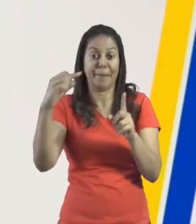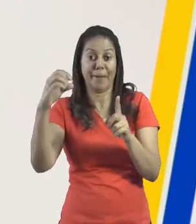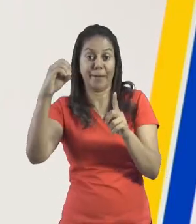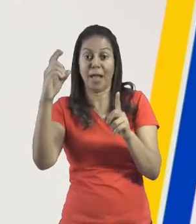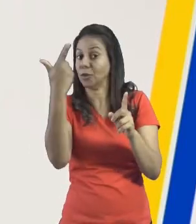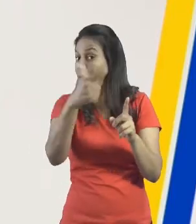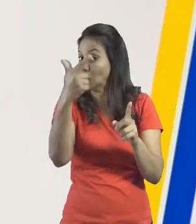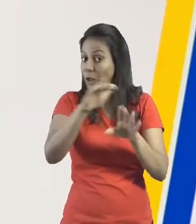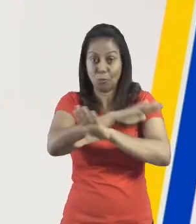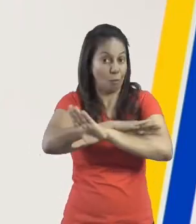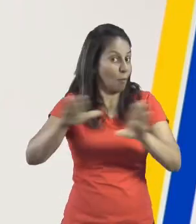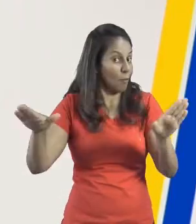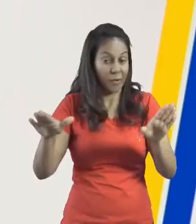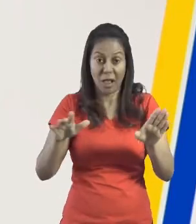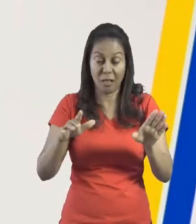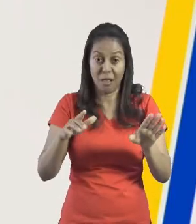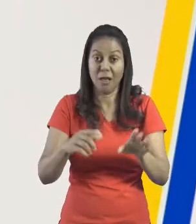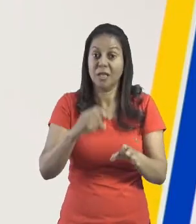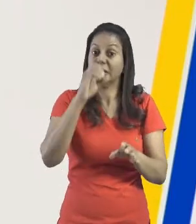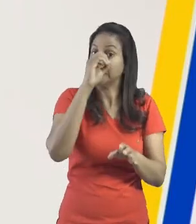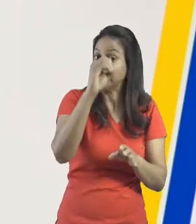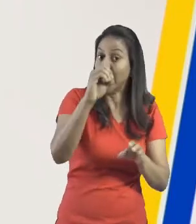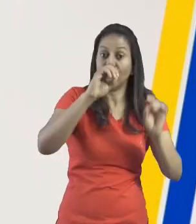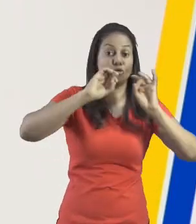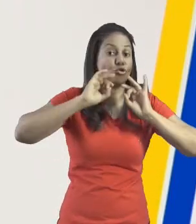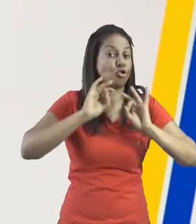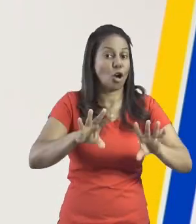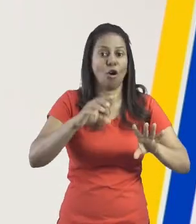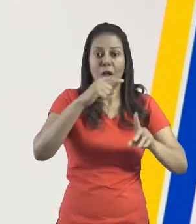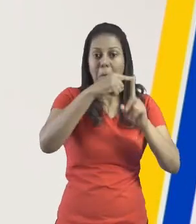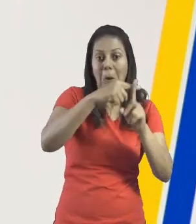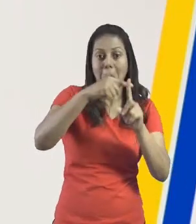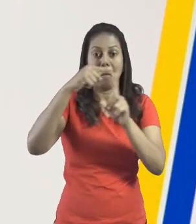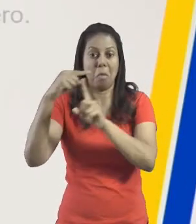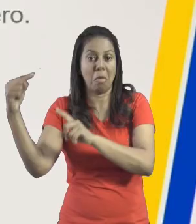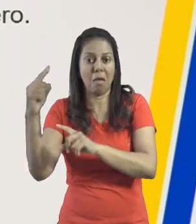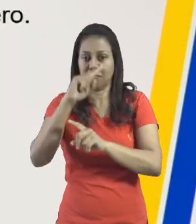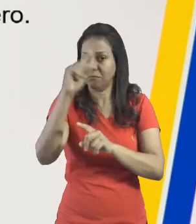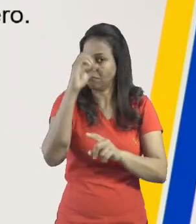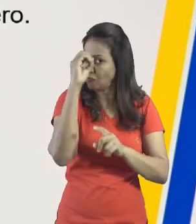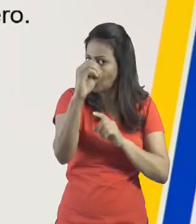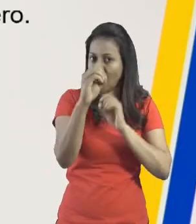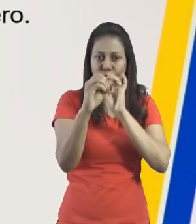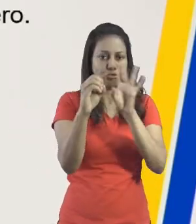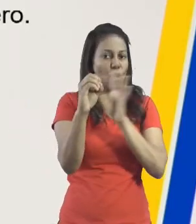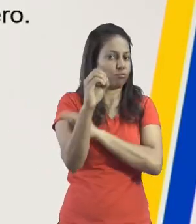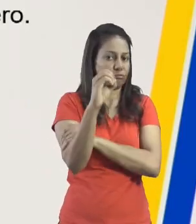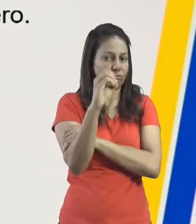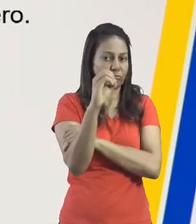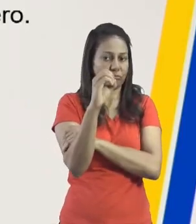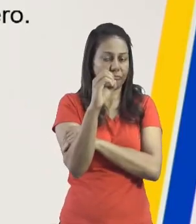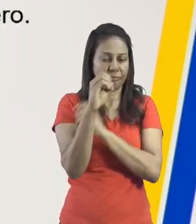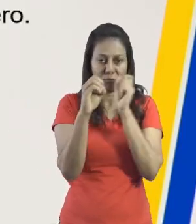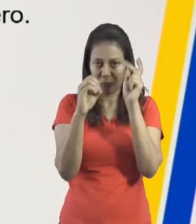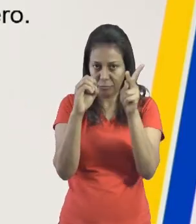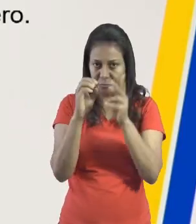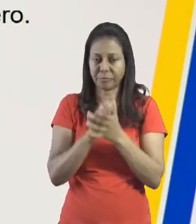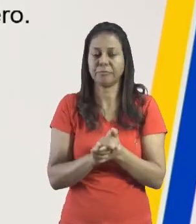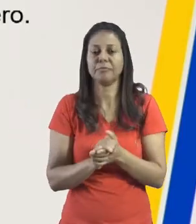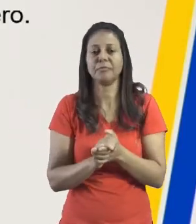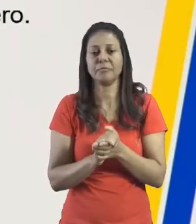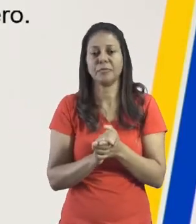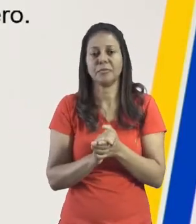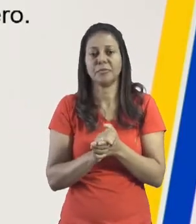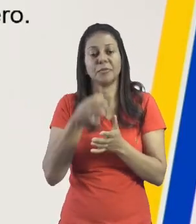Zero é zero, certo? Nem positivo e nem negativo, ok? Então, olha,